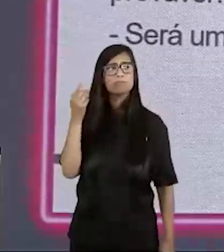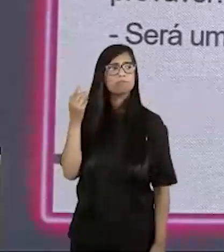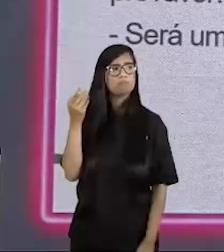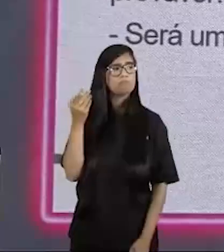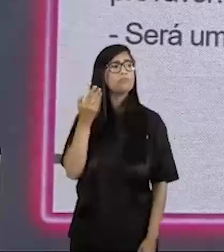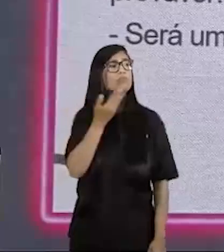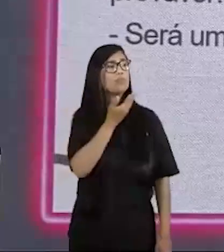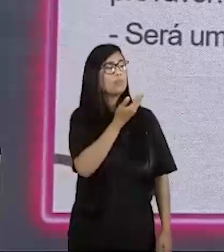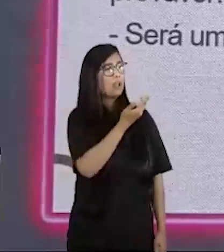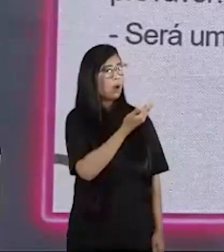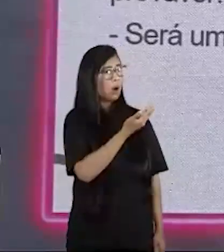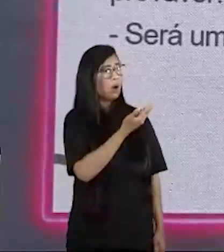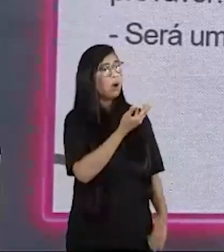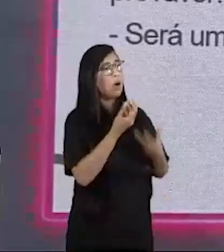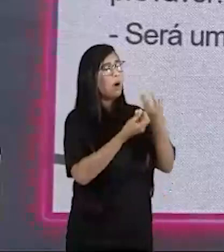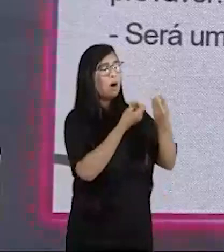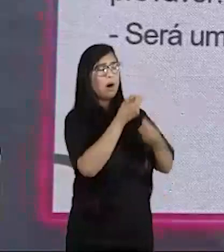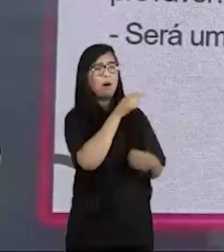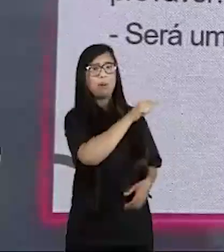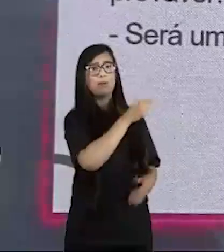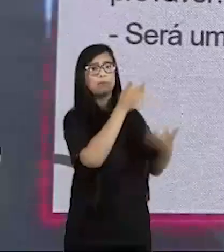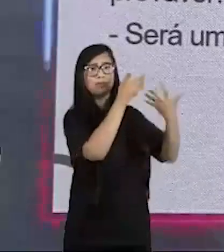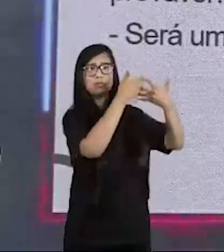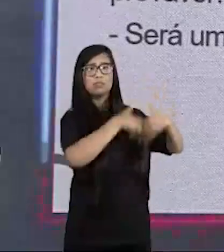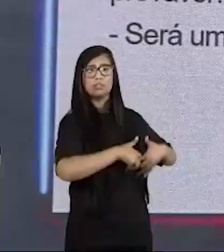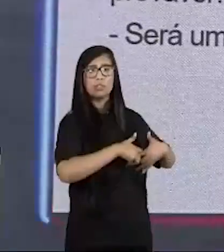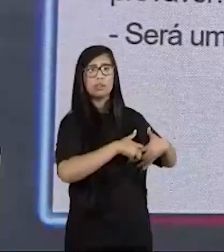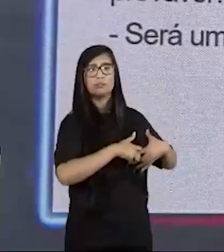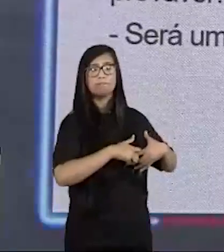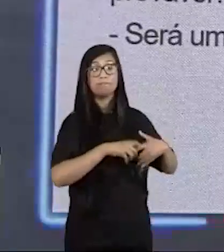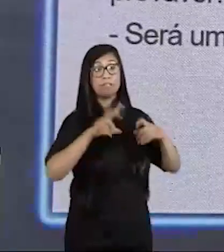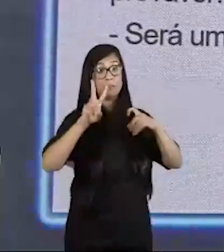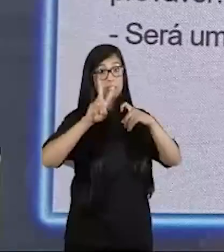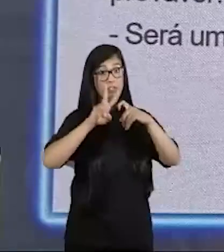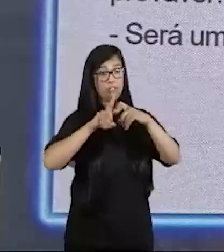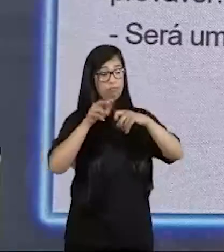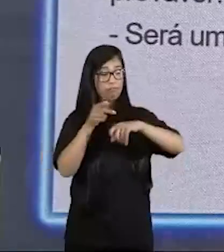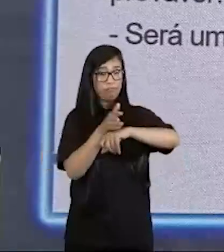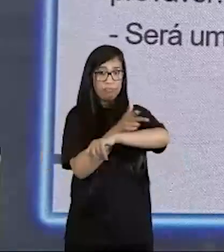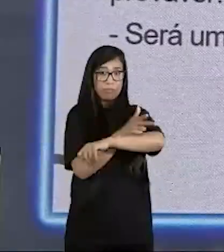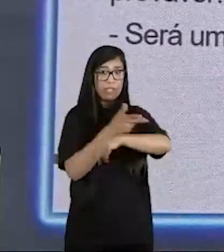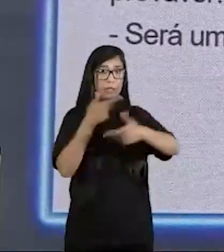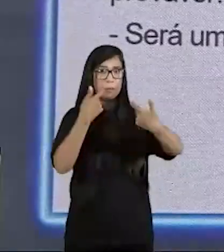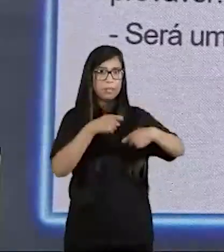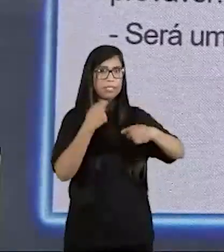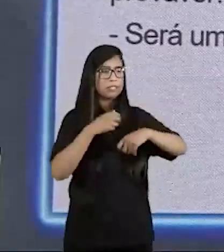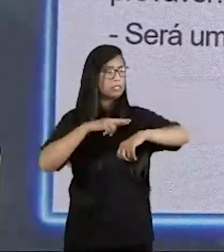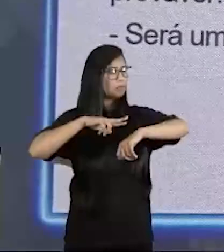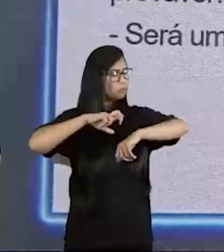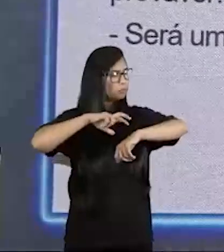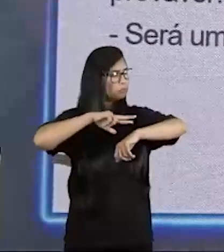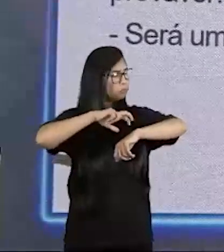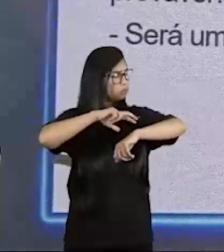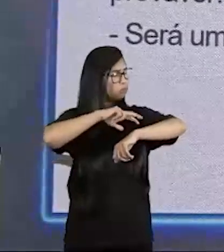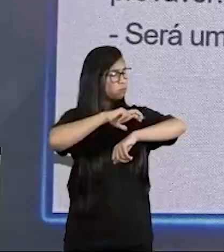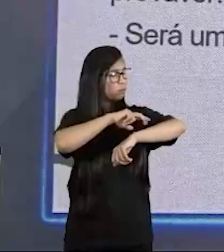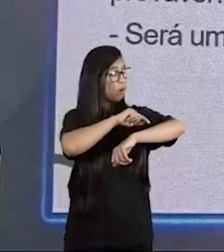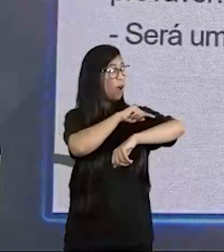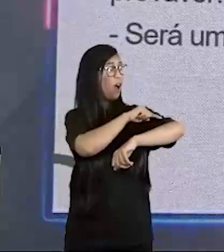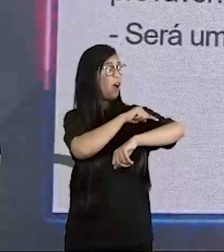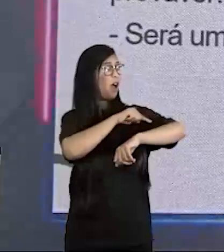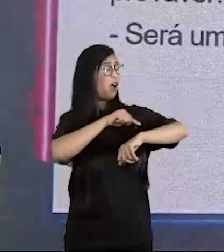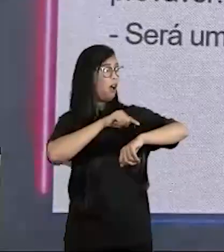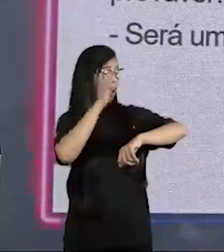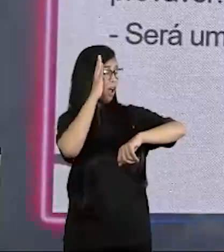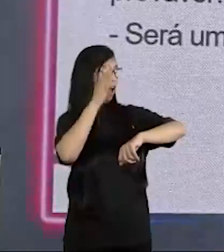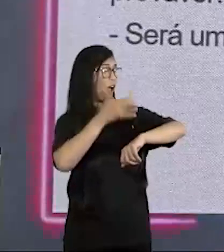diagnóstico? Né? Na dermato, a gente precisa passear por possibilidades de exclusão. A gente diz